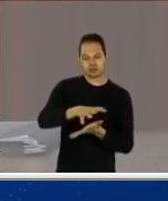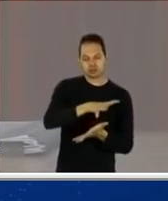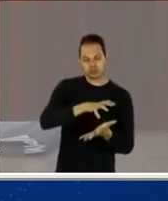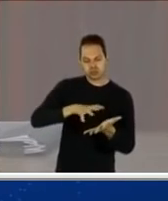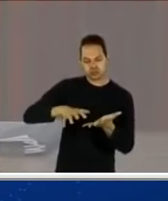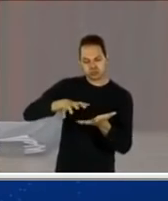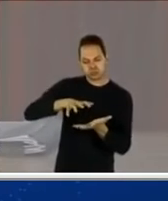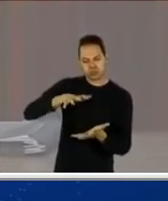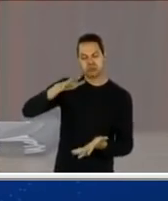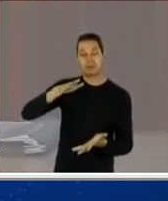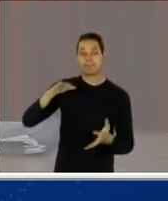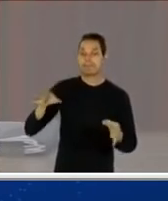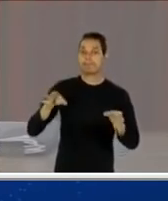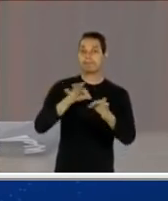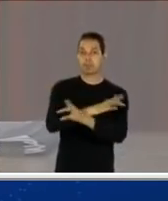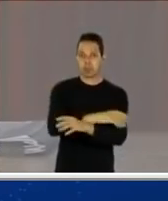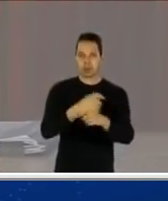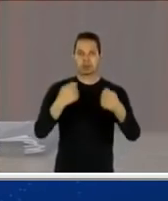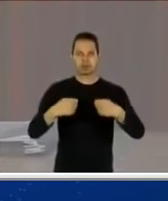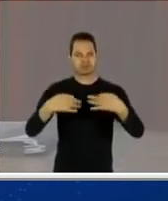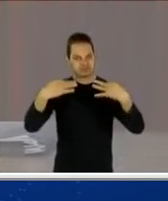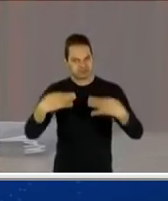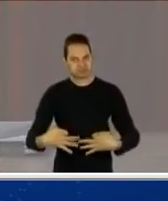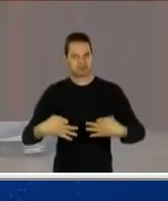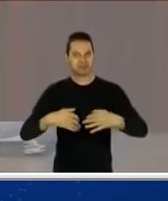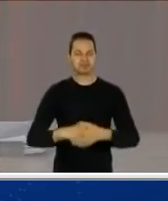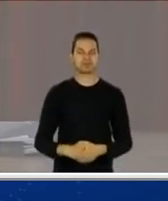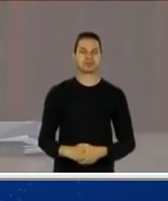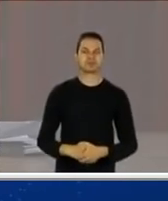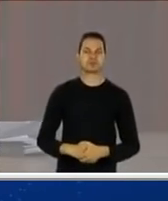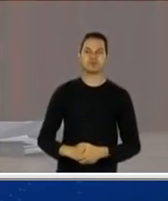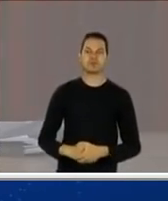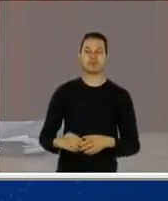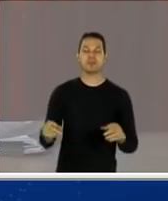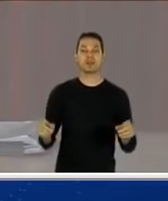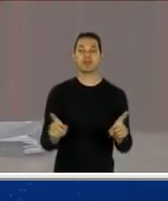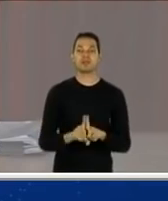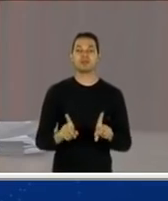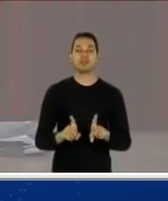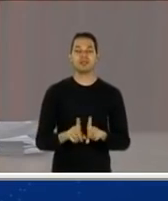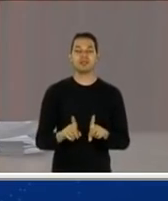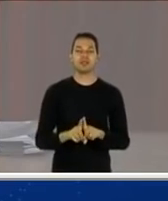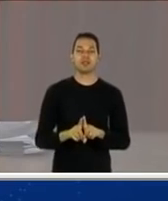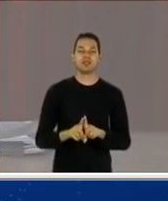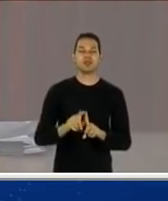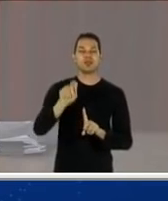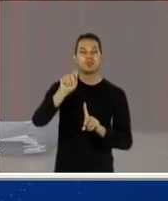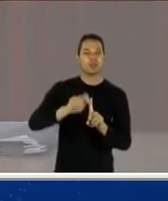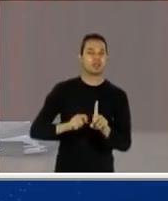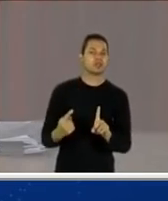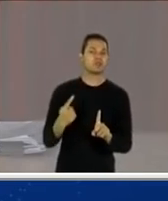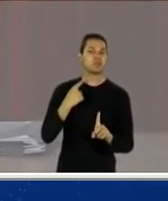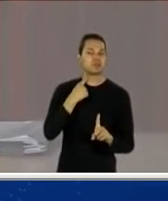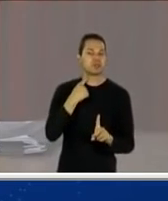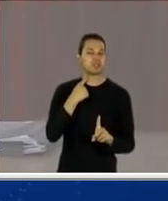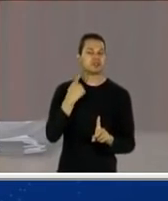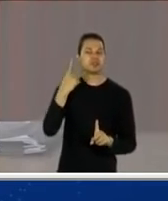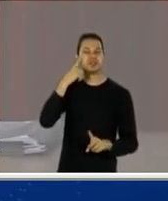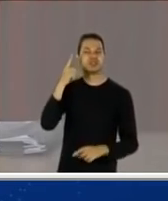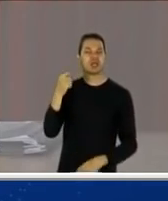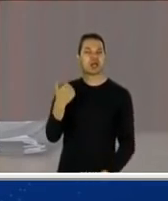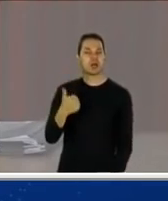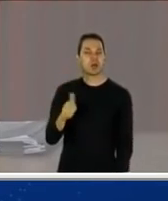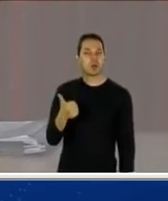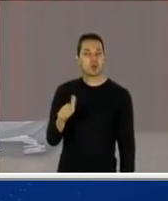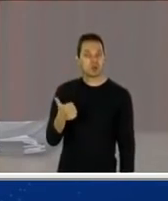vamos falar sobre o papel das Forças Armadas é importante Eu sempre gosto eu sei que os meninos não gostam da nossa Constituição mas eu faço questão